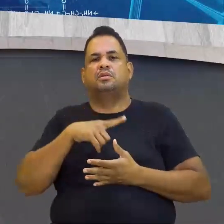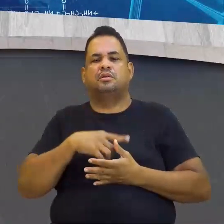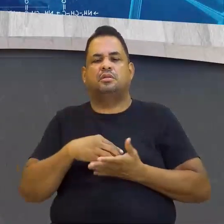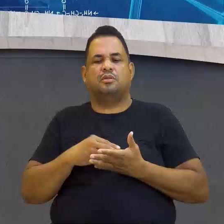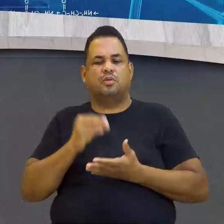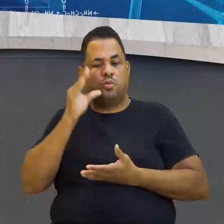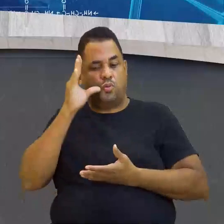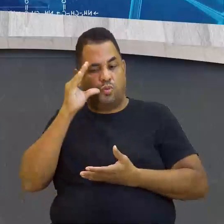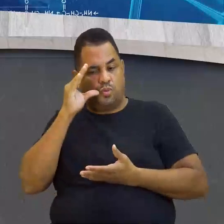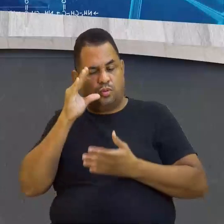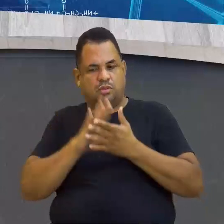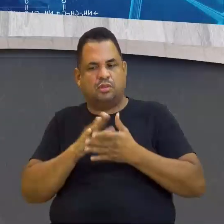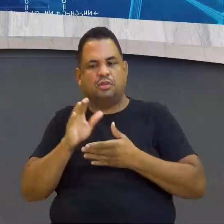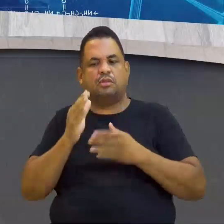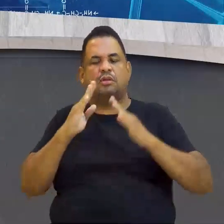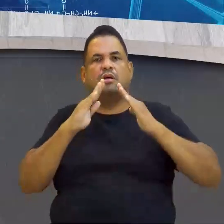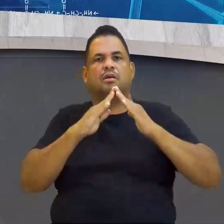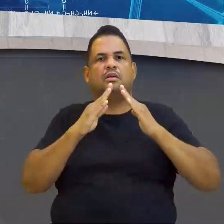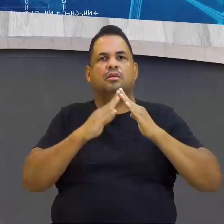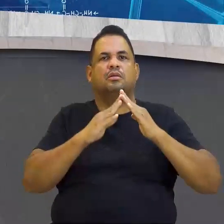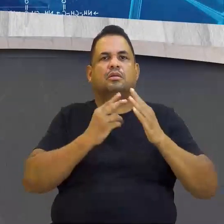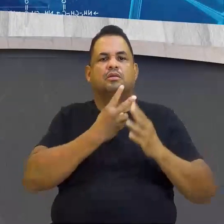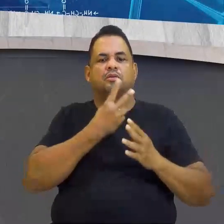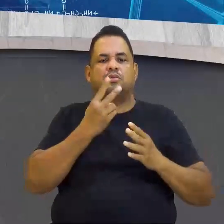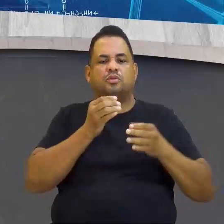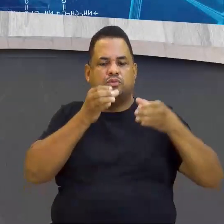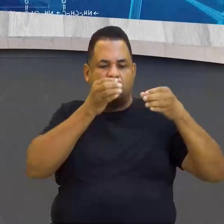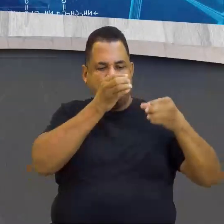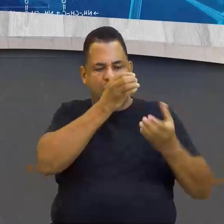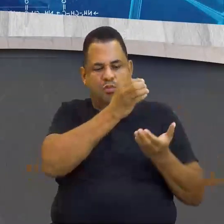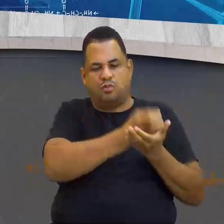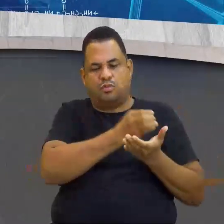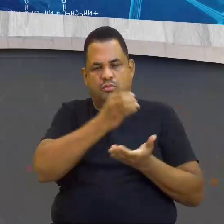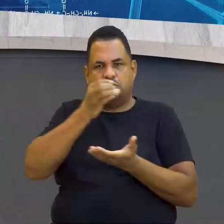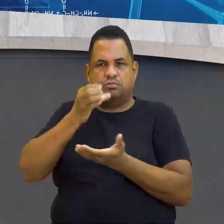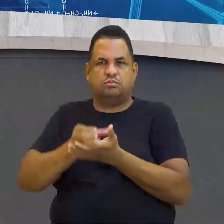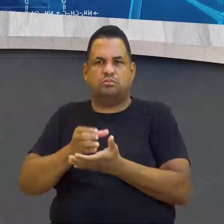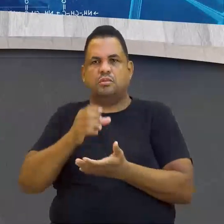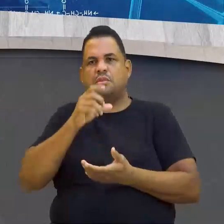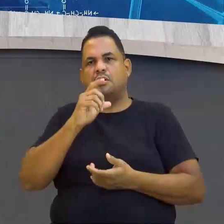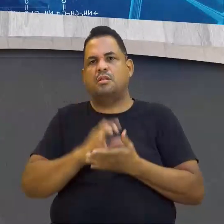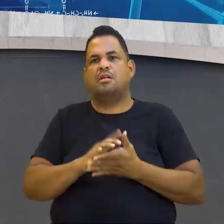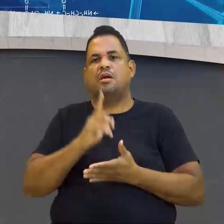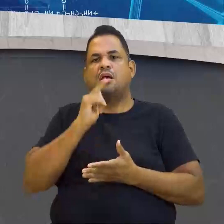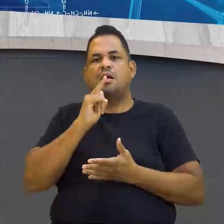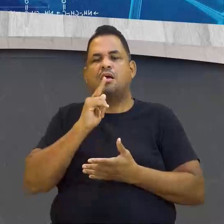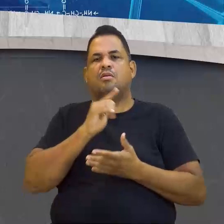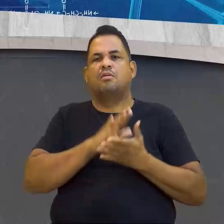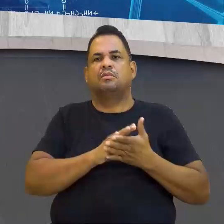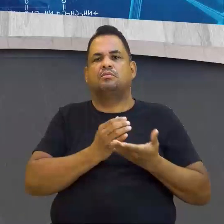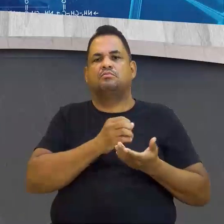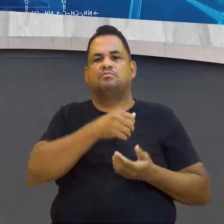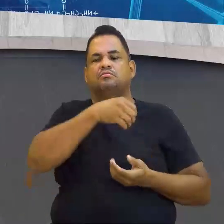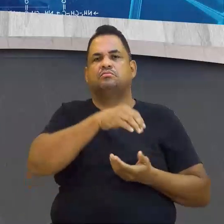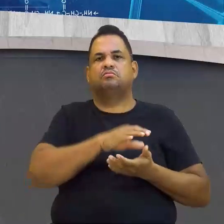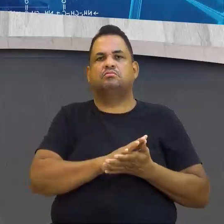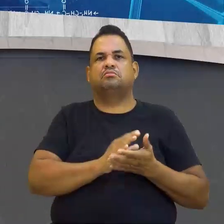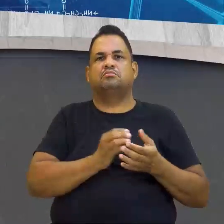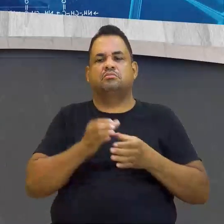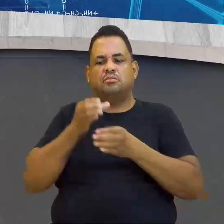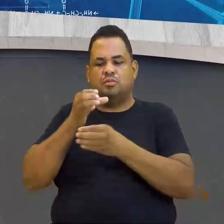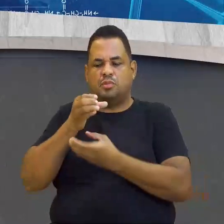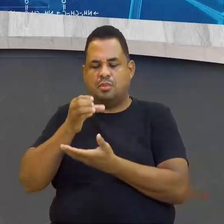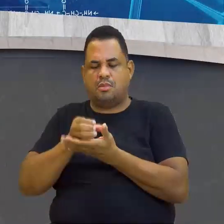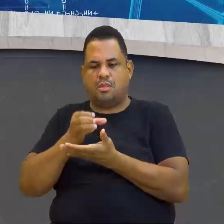pode pegar em casa 2 copos com água, água da torneira. Em um copo você deixa somente água